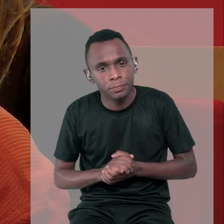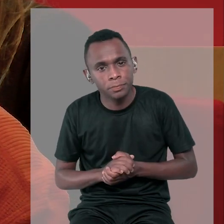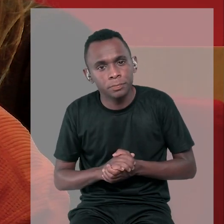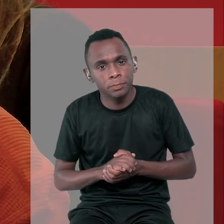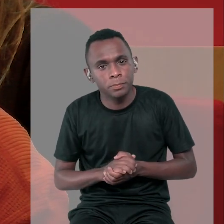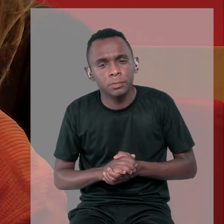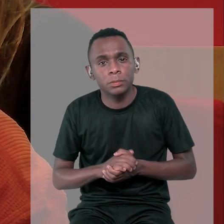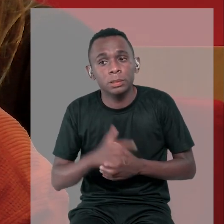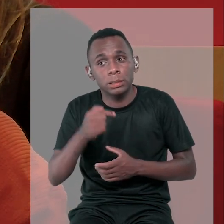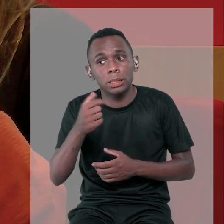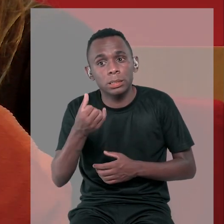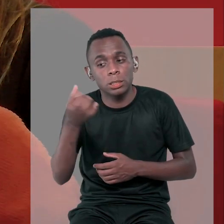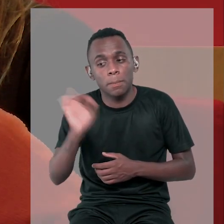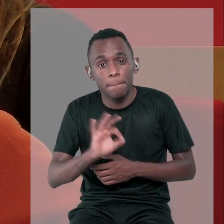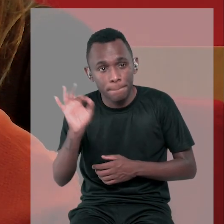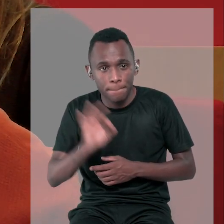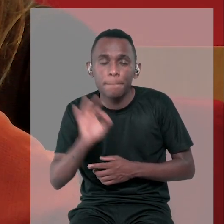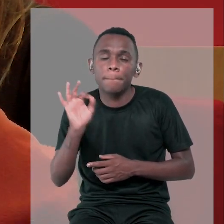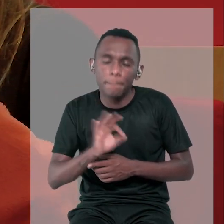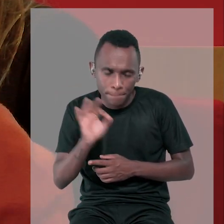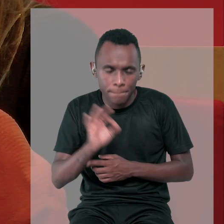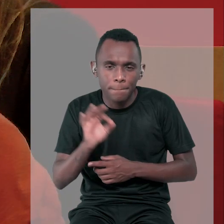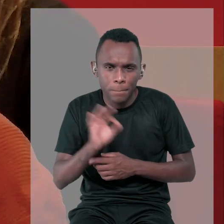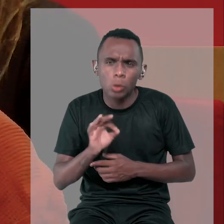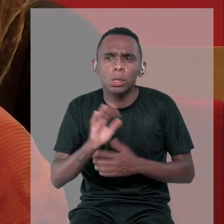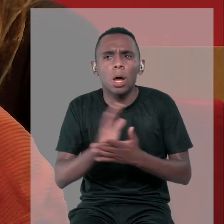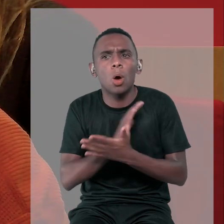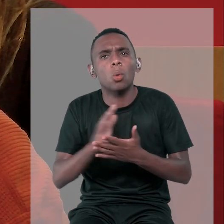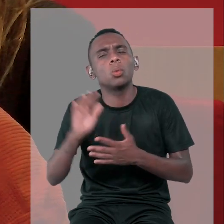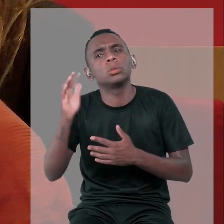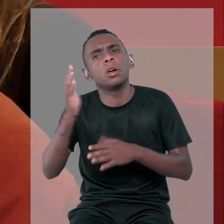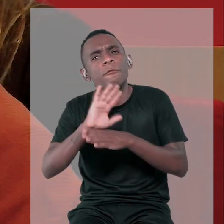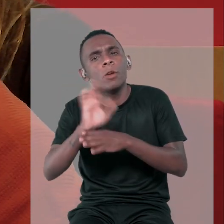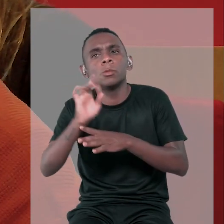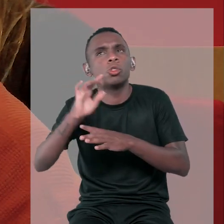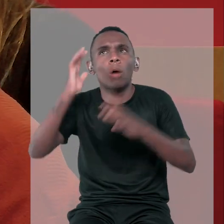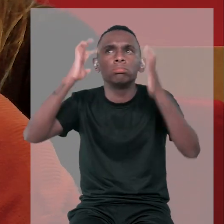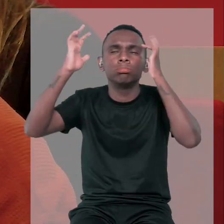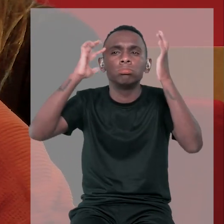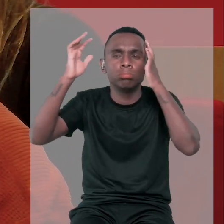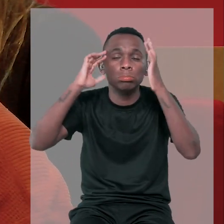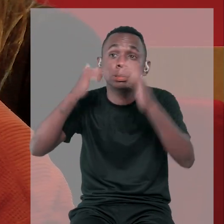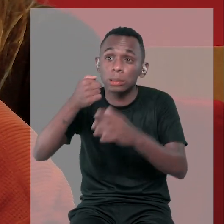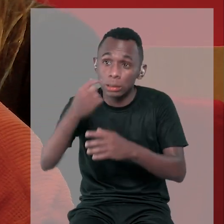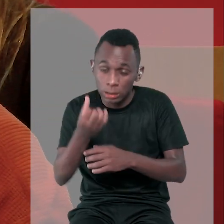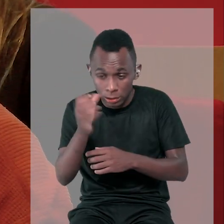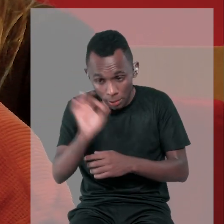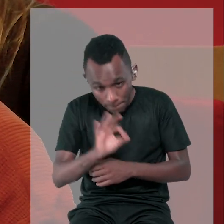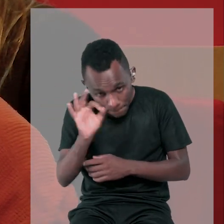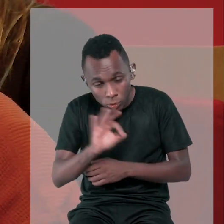são distópicos. Peguei filmes só de ficção científica, é claro, né? Então, 76% eram distópicos,